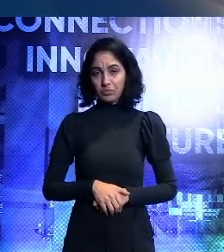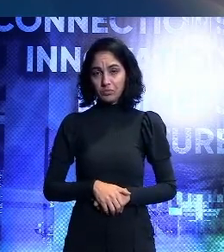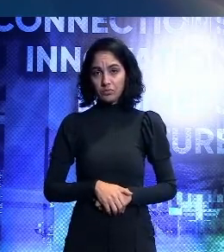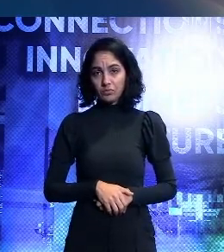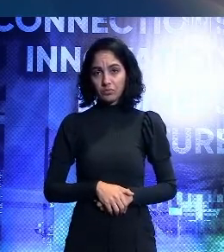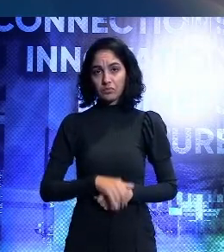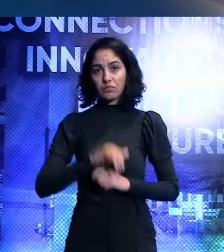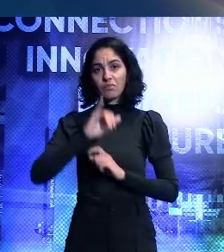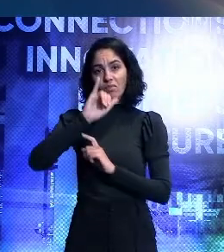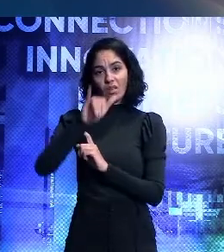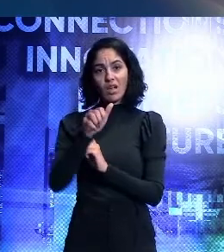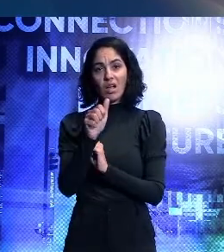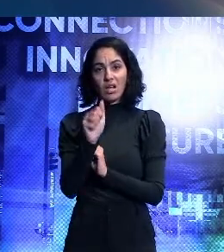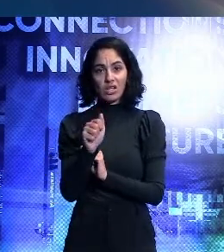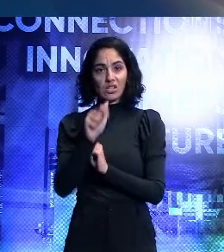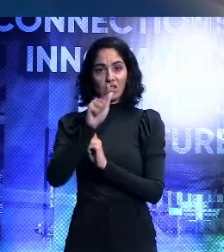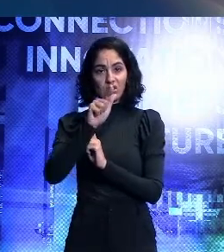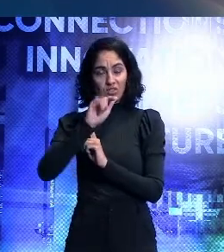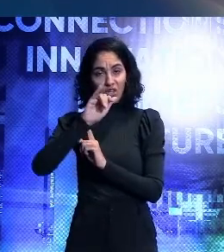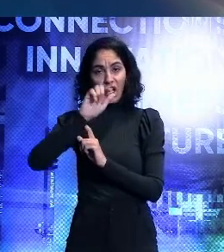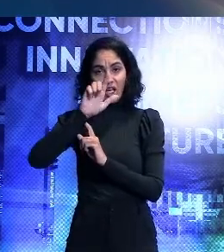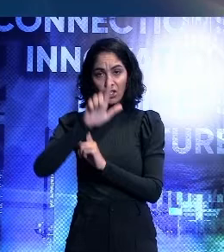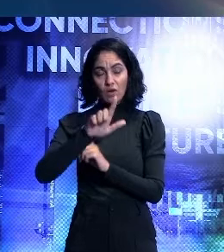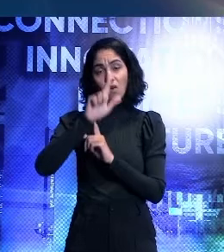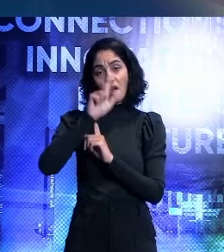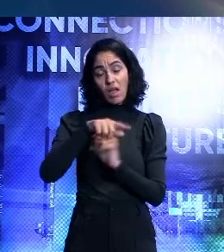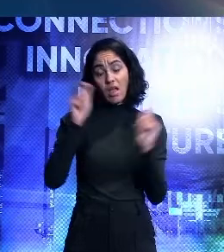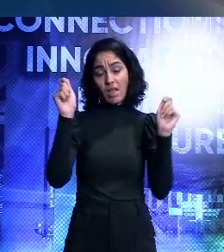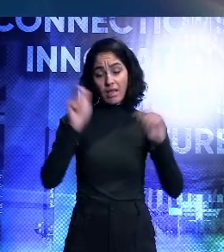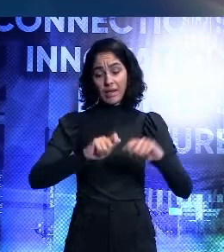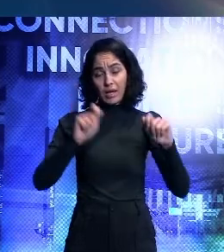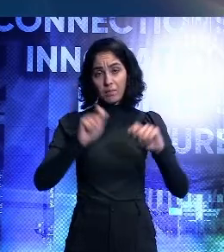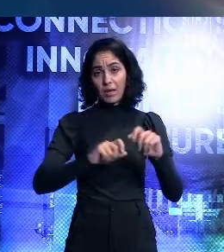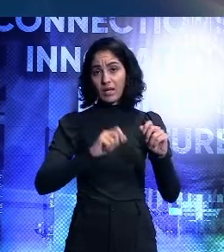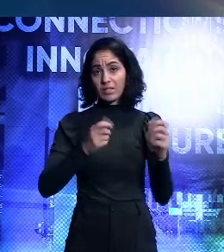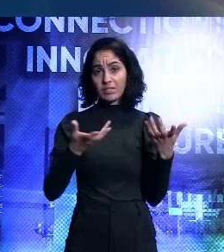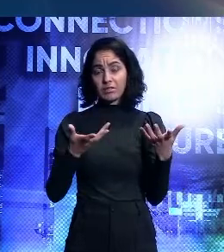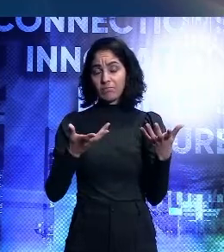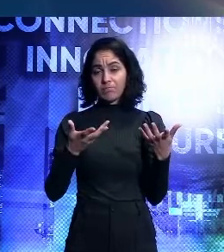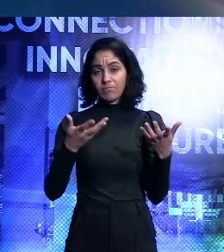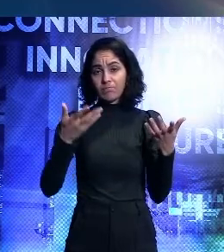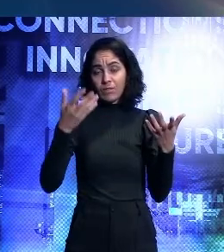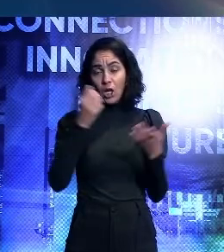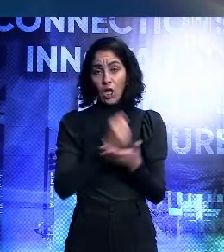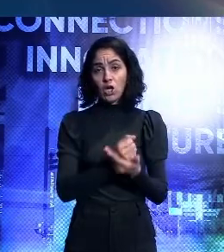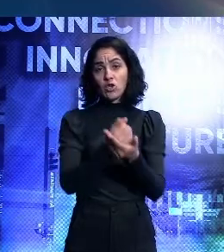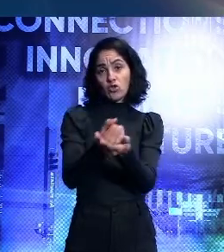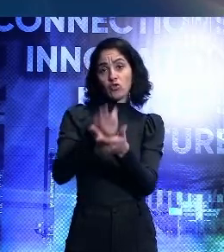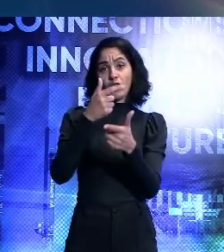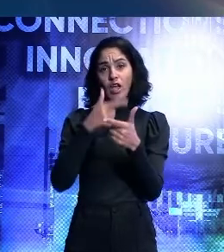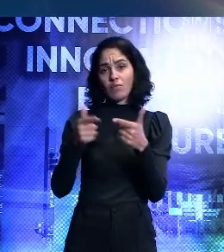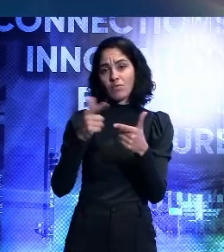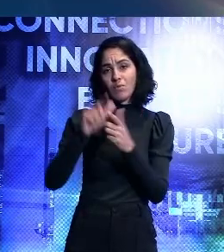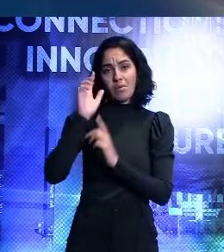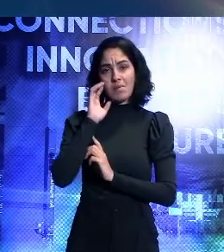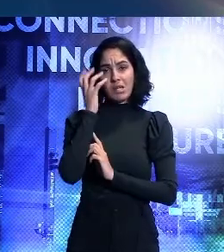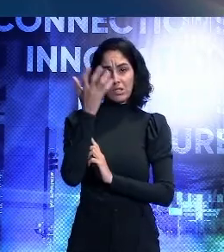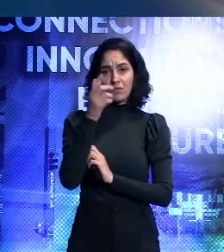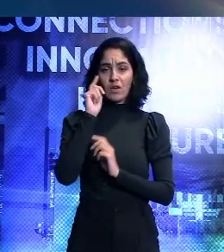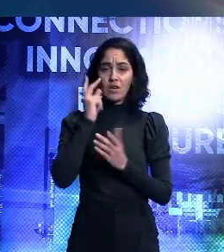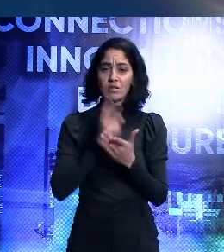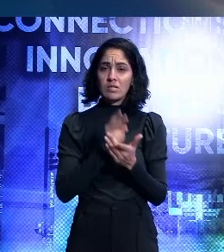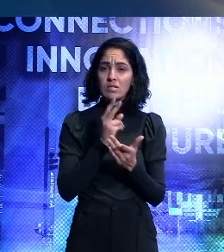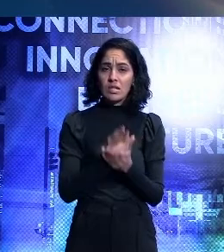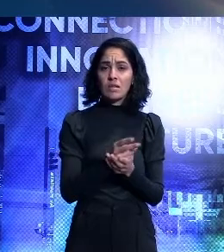Agile, gosto muito de dizer, que é essa capacidade de reagir e ajustar a rota. Sempre, gente, o Agile é você